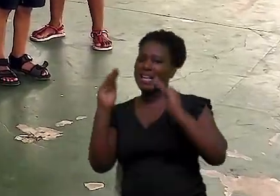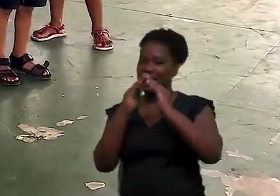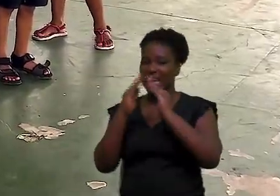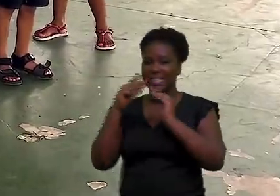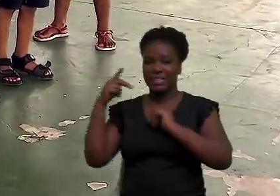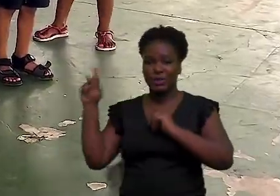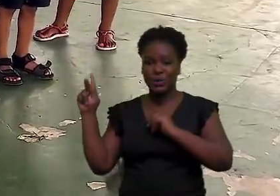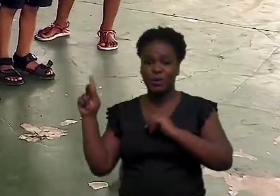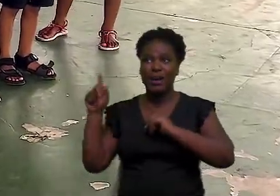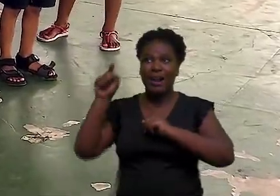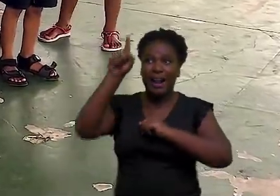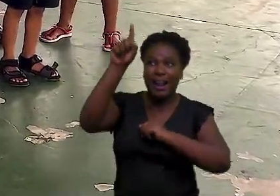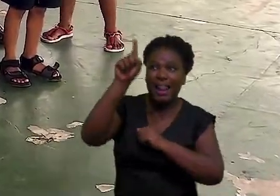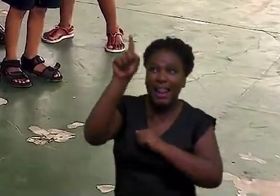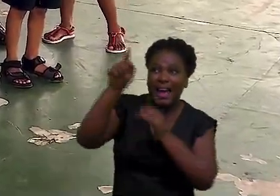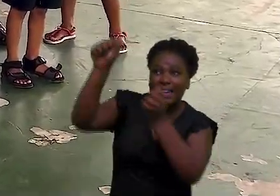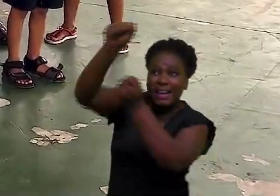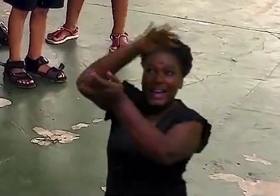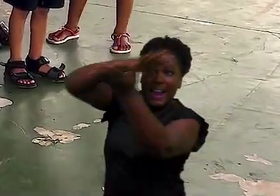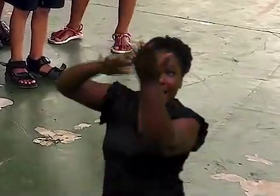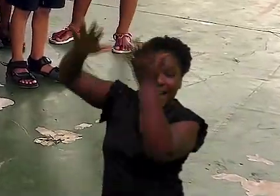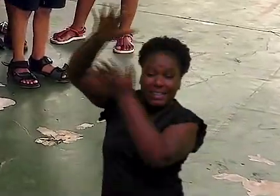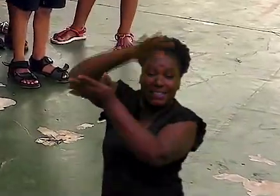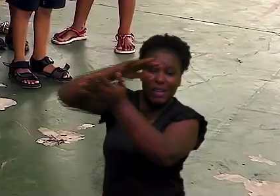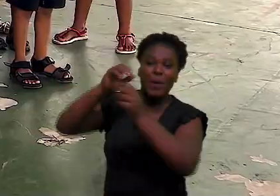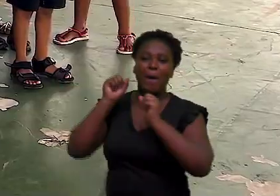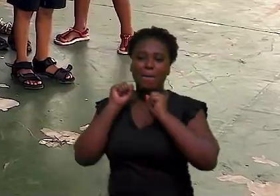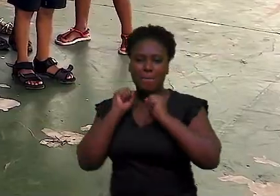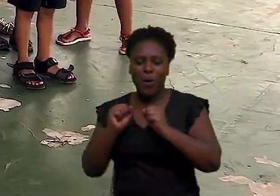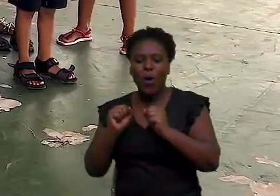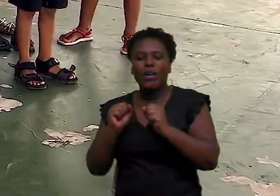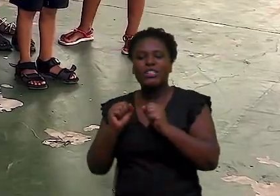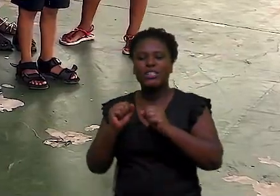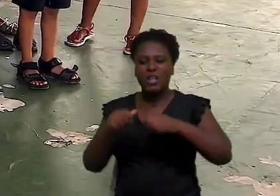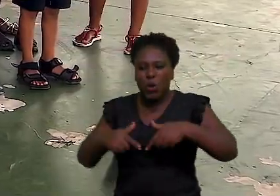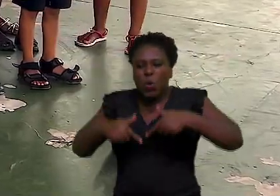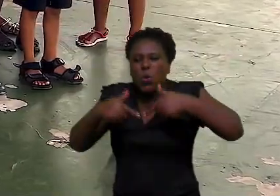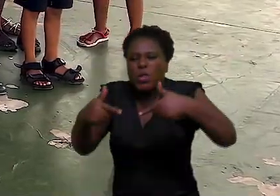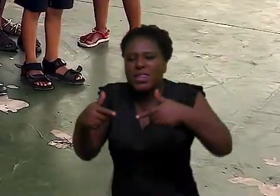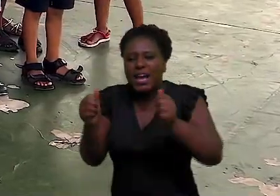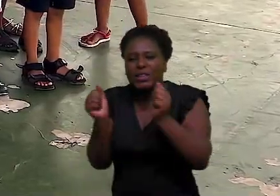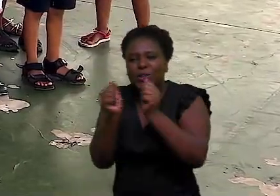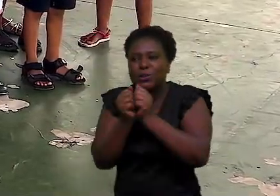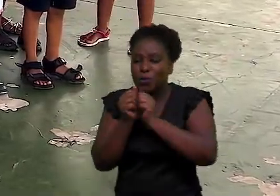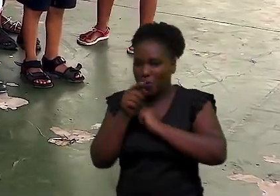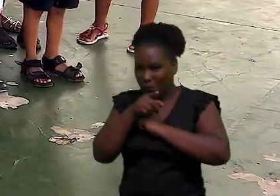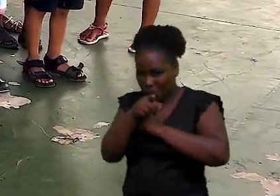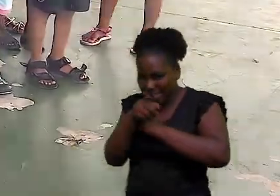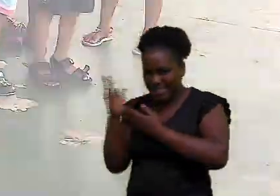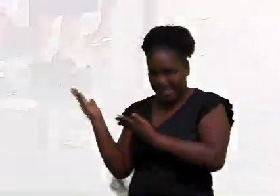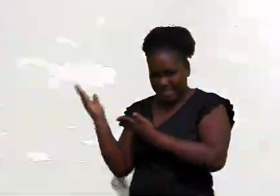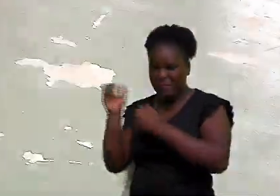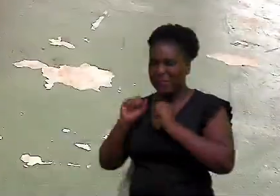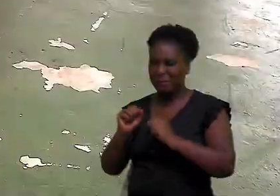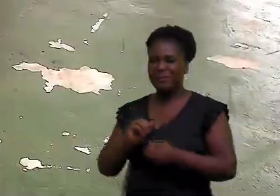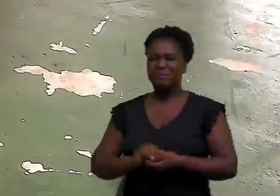seu parceiro nas batalhas? Um abraço da turminha da Joaninha, 4 anos A.